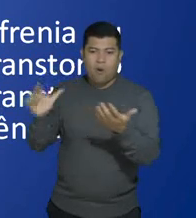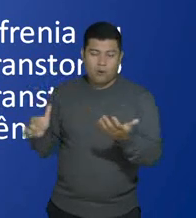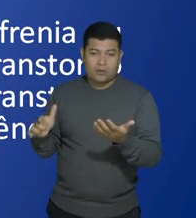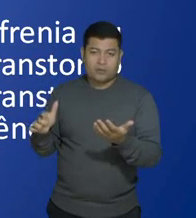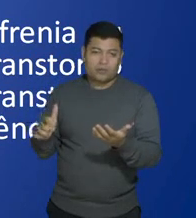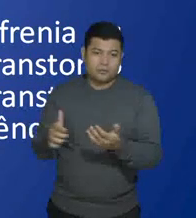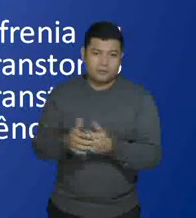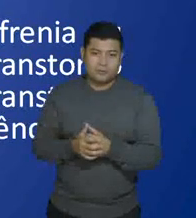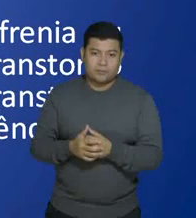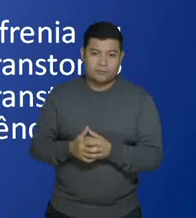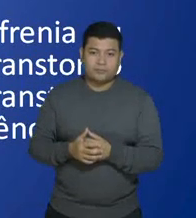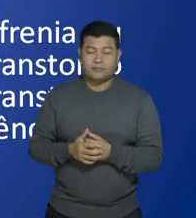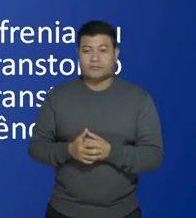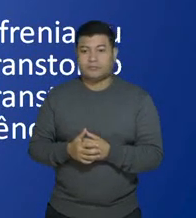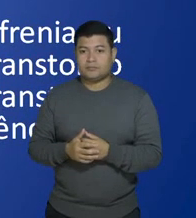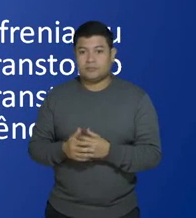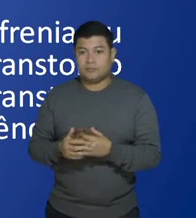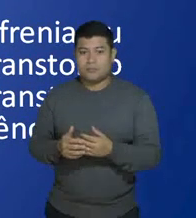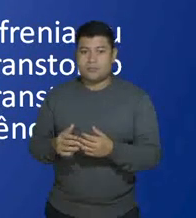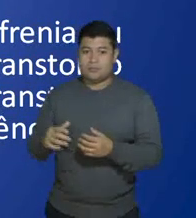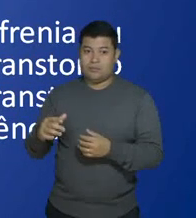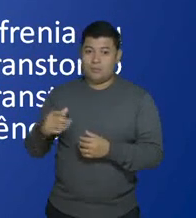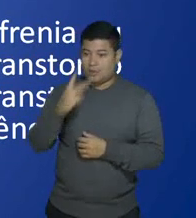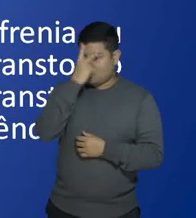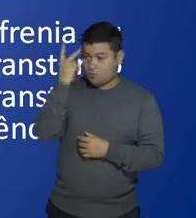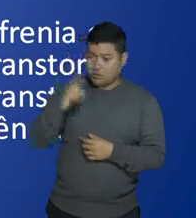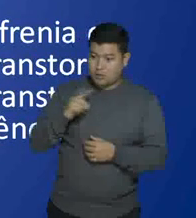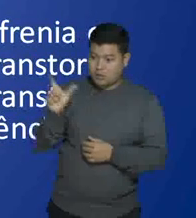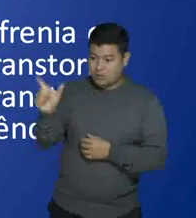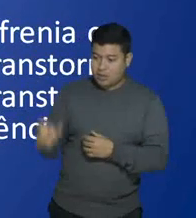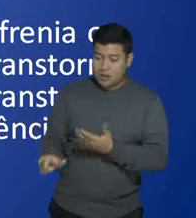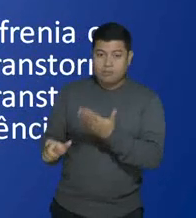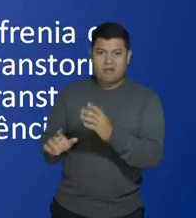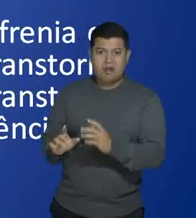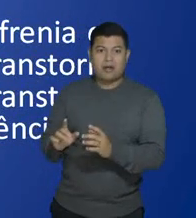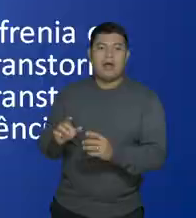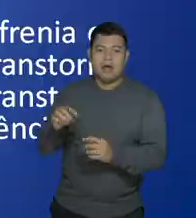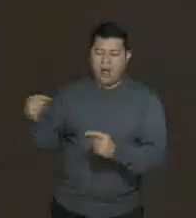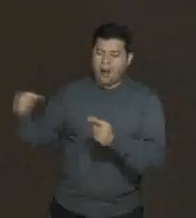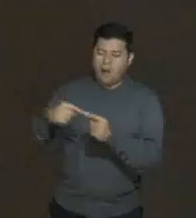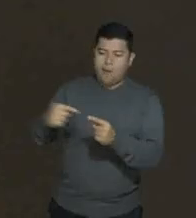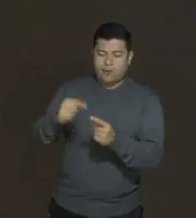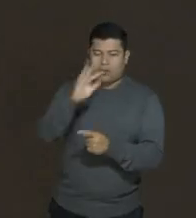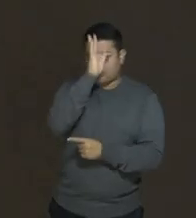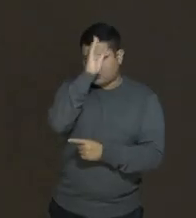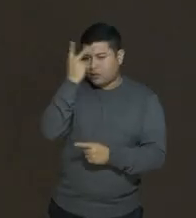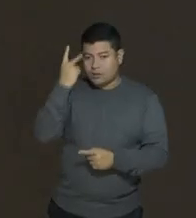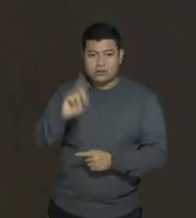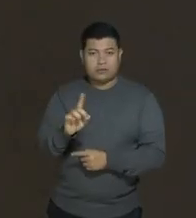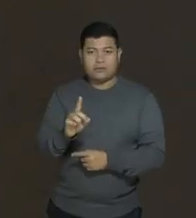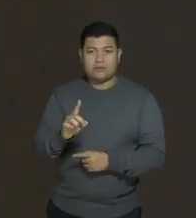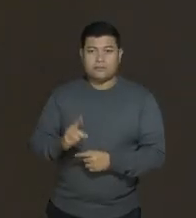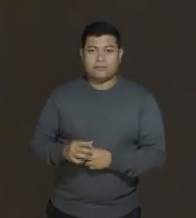pessoa tem esses sintomas, mas não é um TDAH. Não.